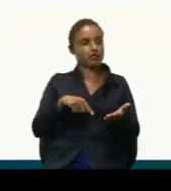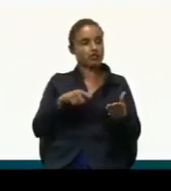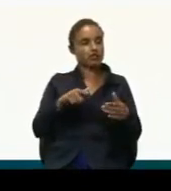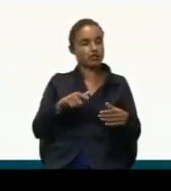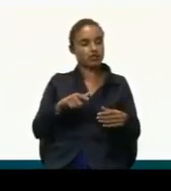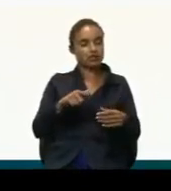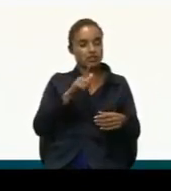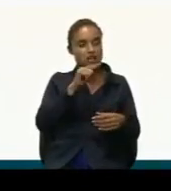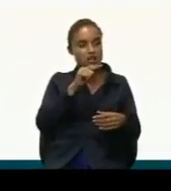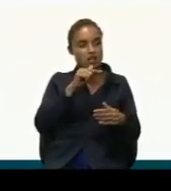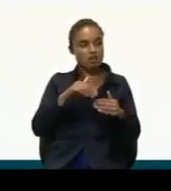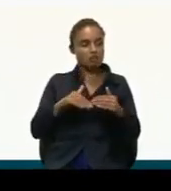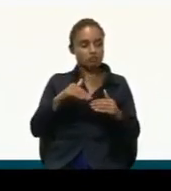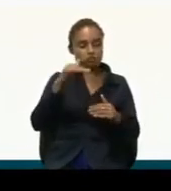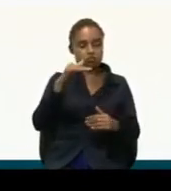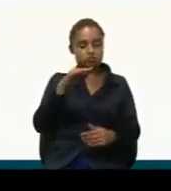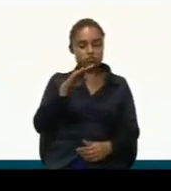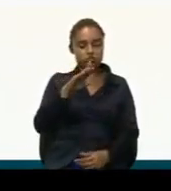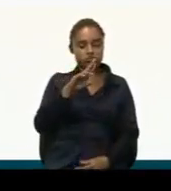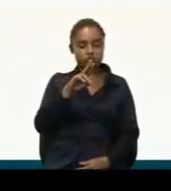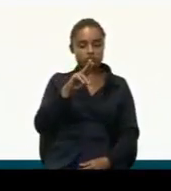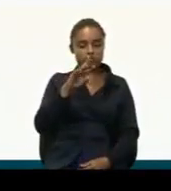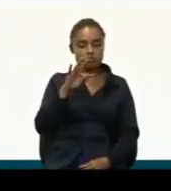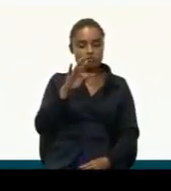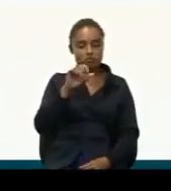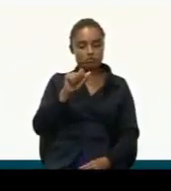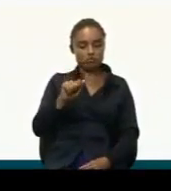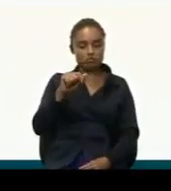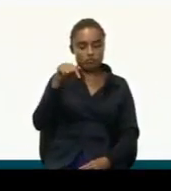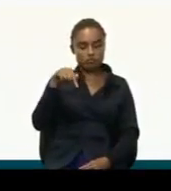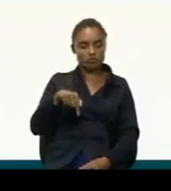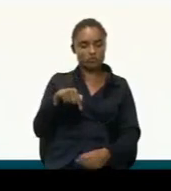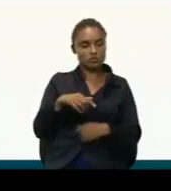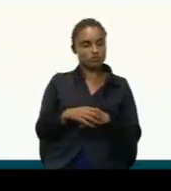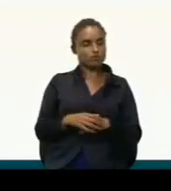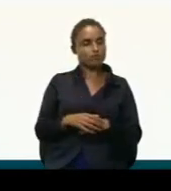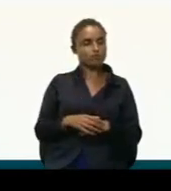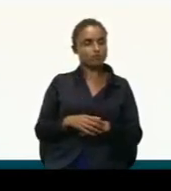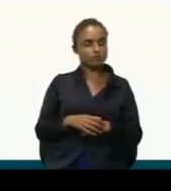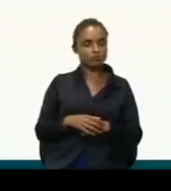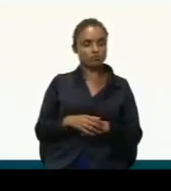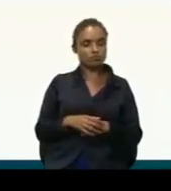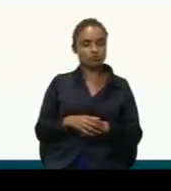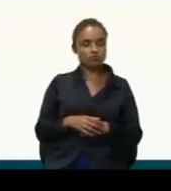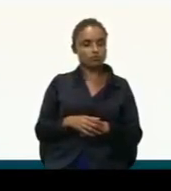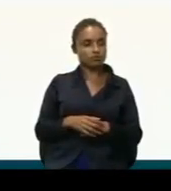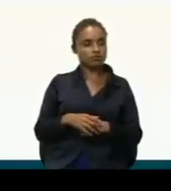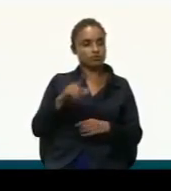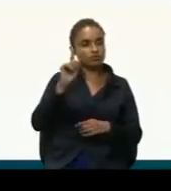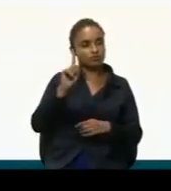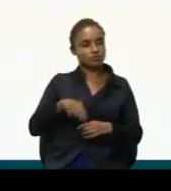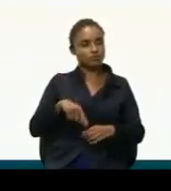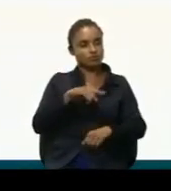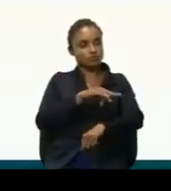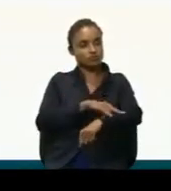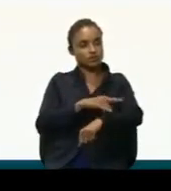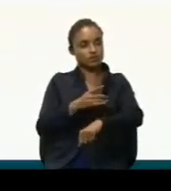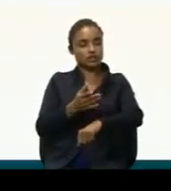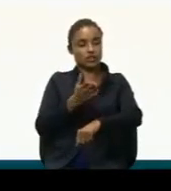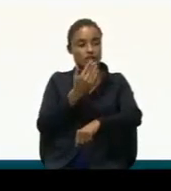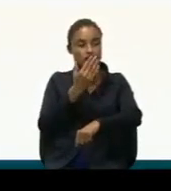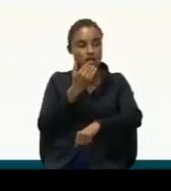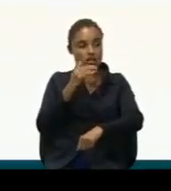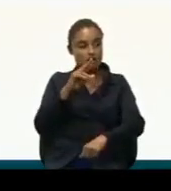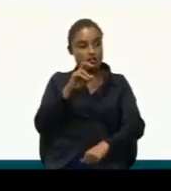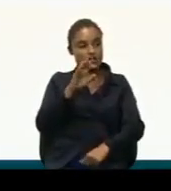de água bruta, uma EEB. E aqui é o refeitório da obra. Então, você